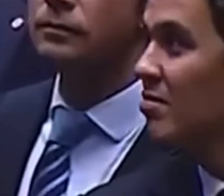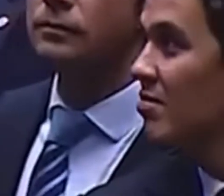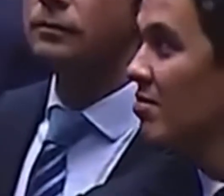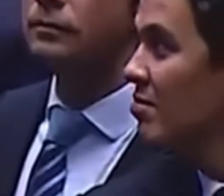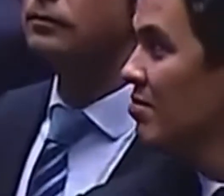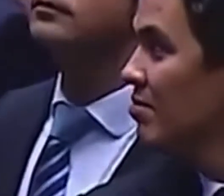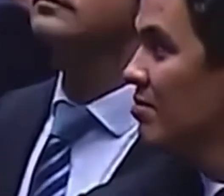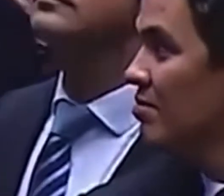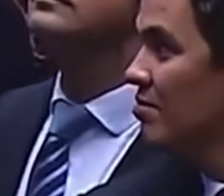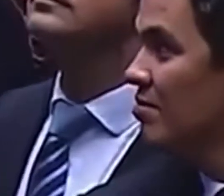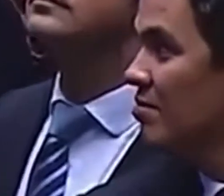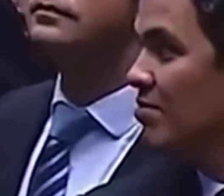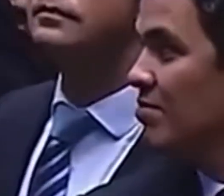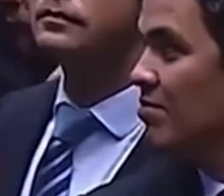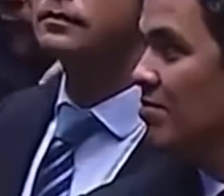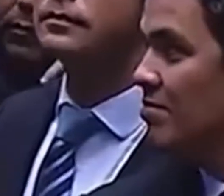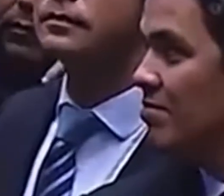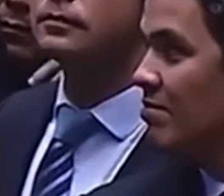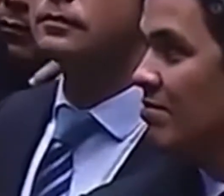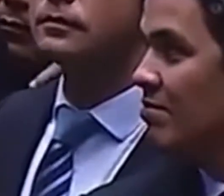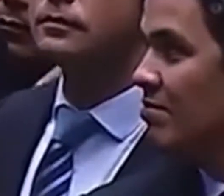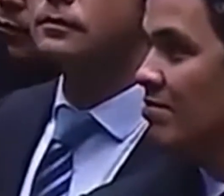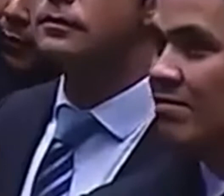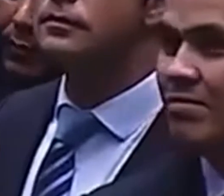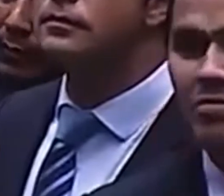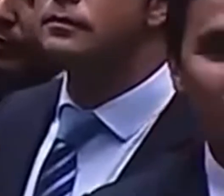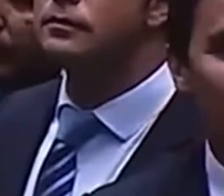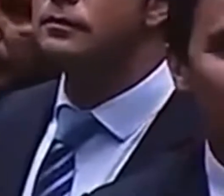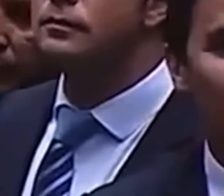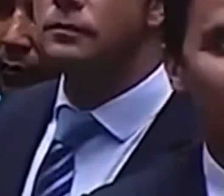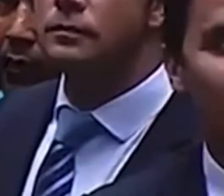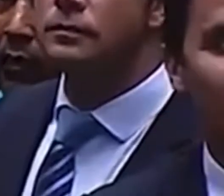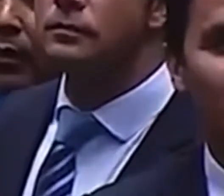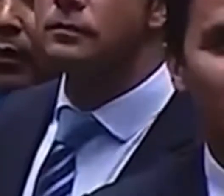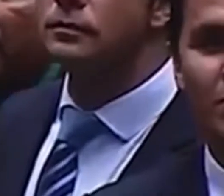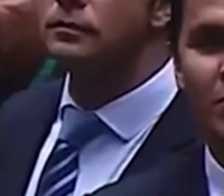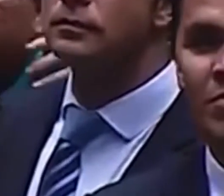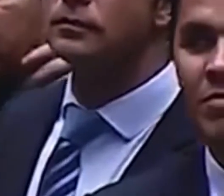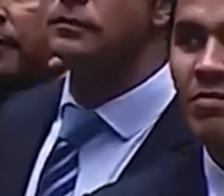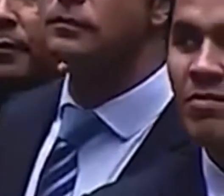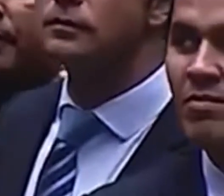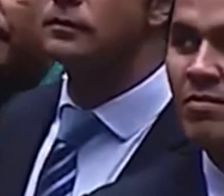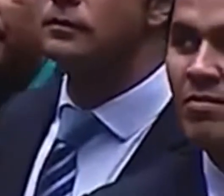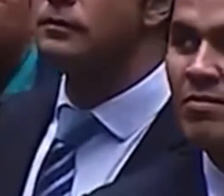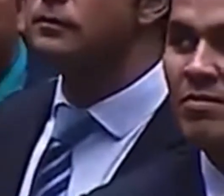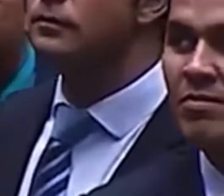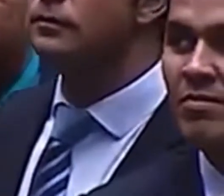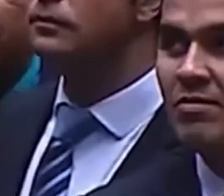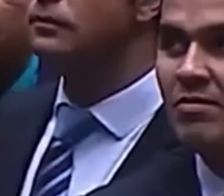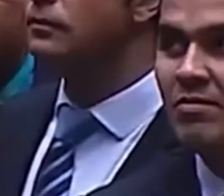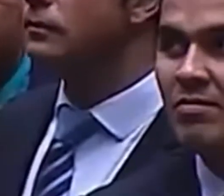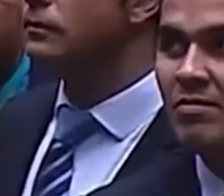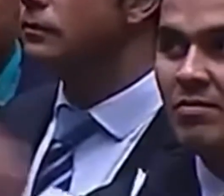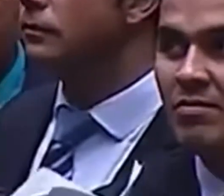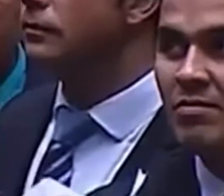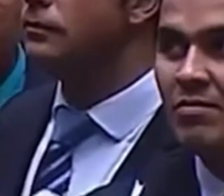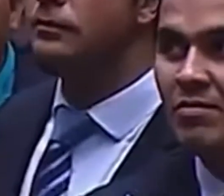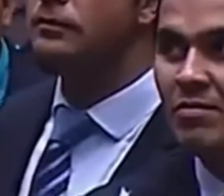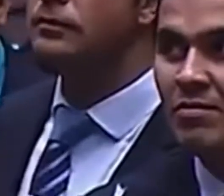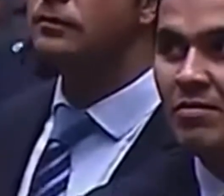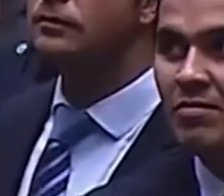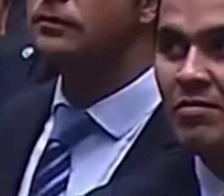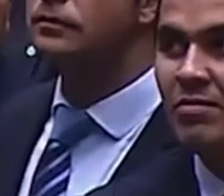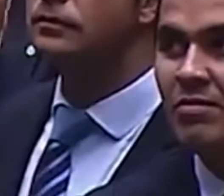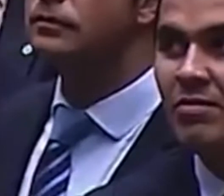Arruda Sampaio, eu voto por Evandro Lins e Silva, eu voto por Arraes, eu voto por Luiz